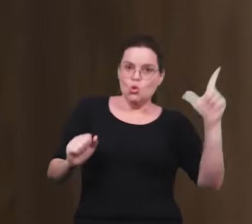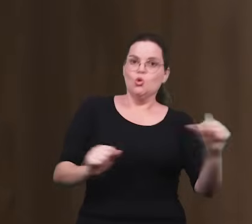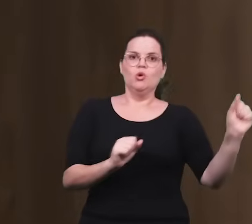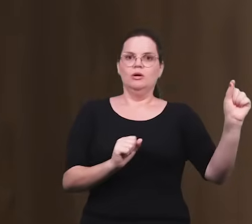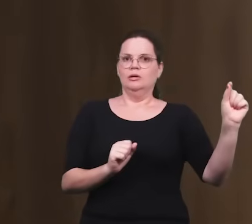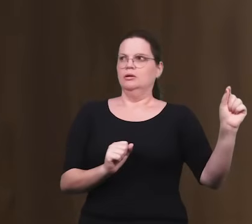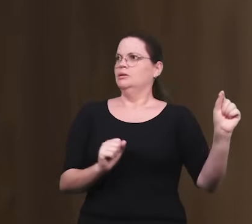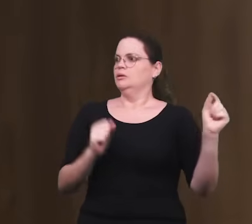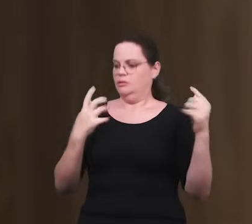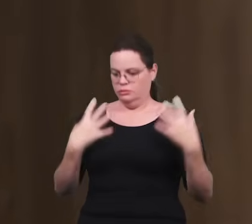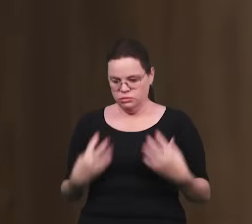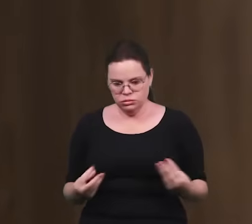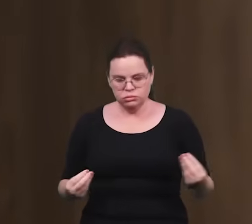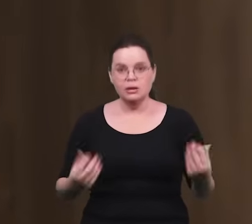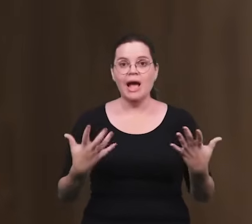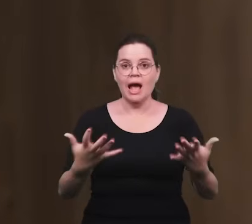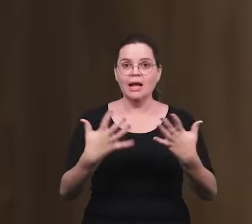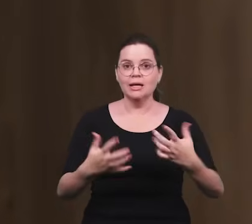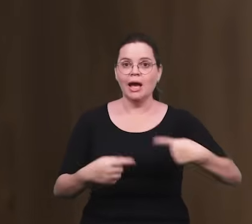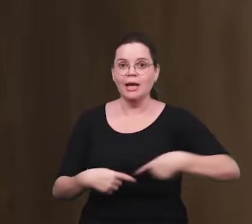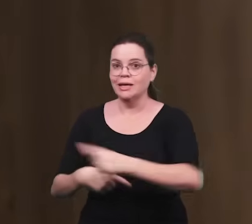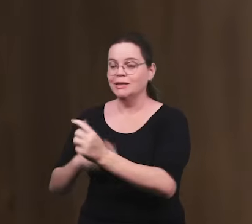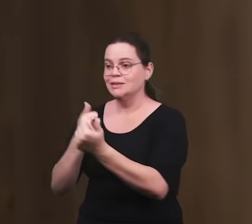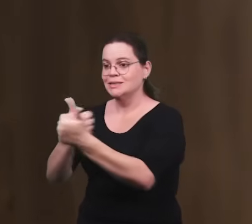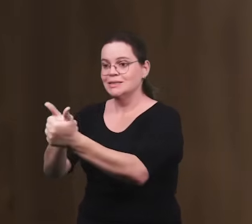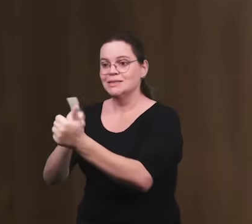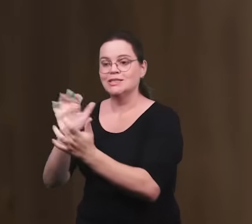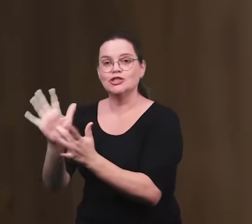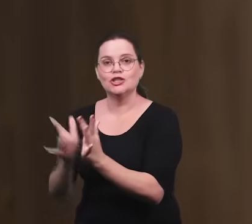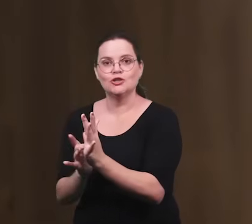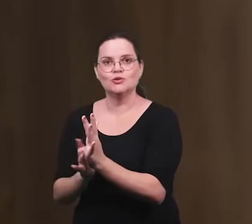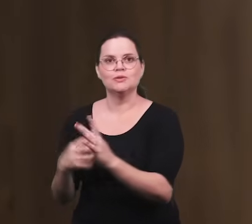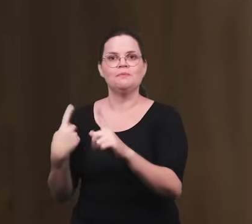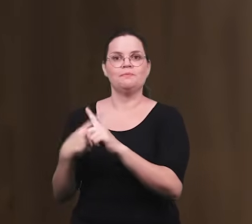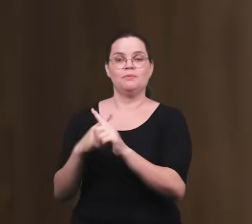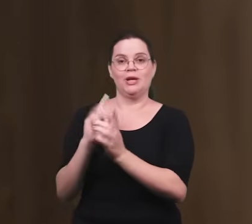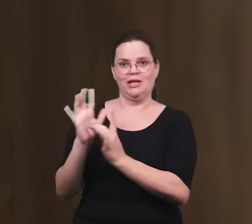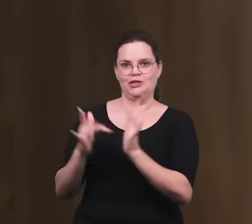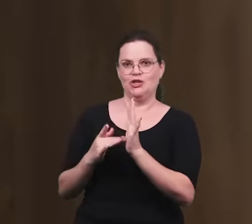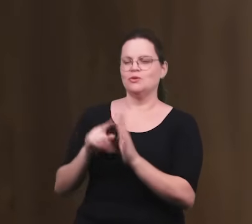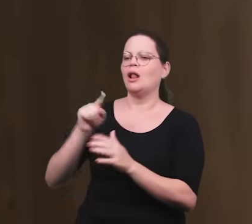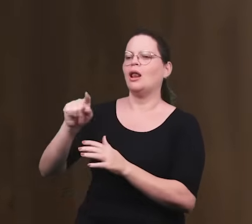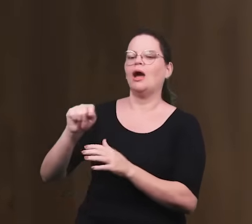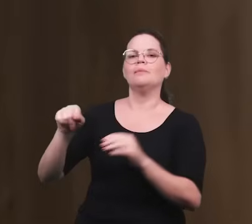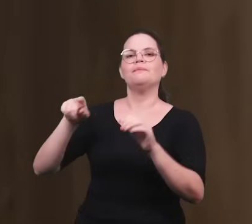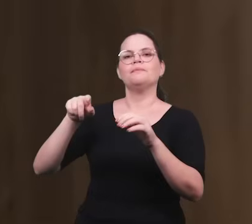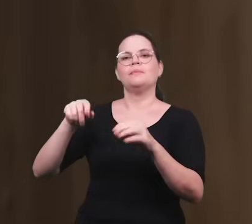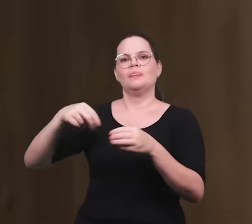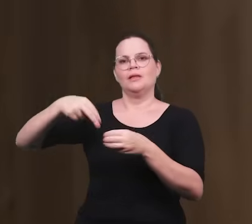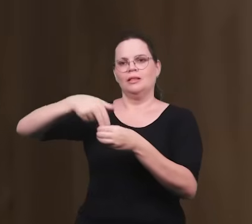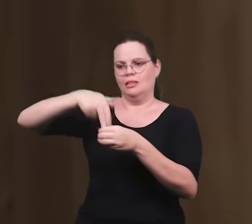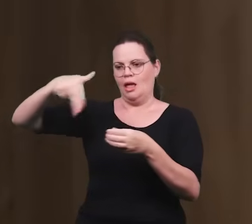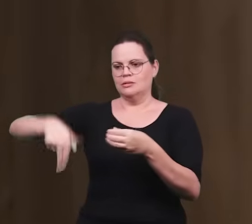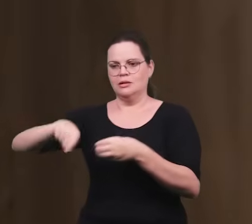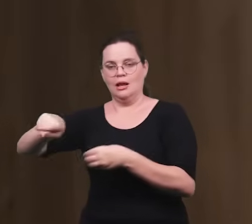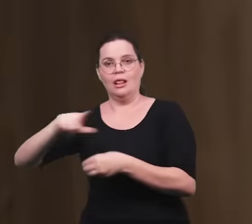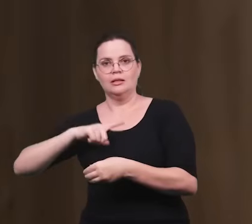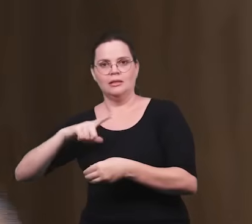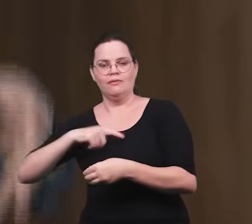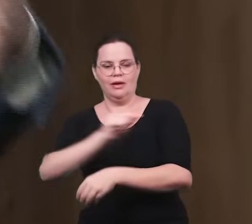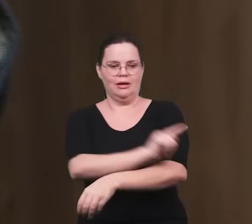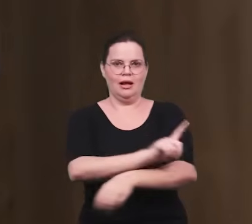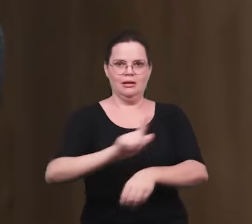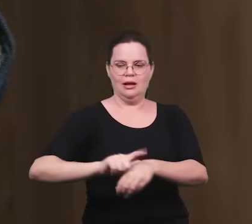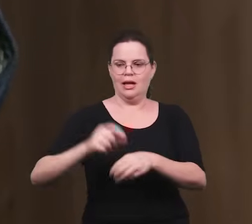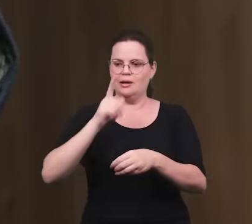ir com Jesus, e Jesus tinha atravessado o lago de Genezaré, chegado do outro lado, o mar da Galileia, é a